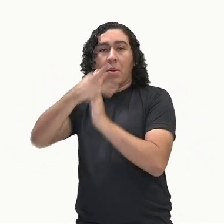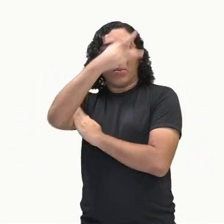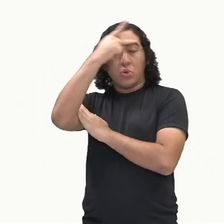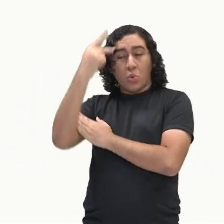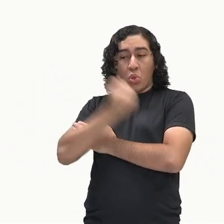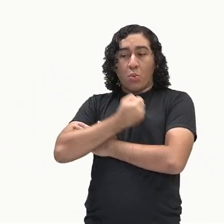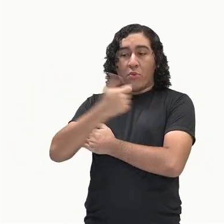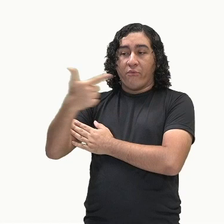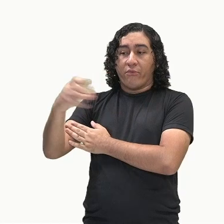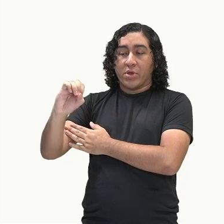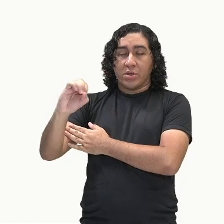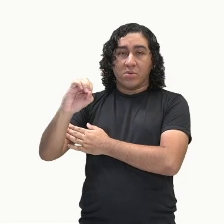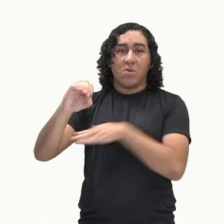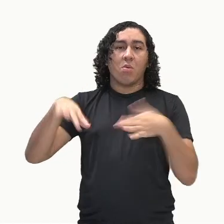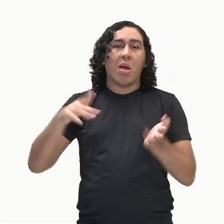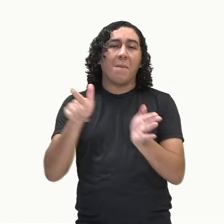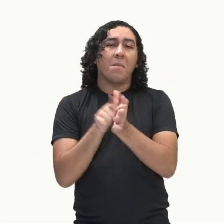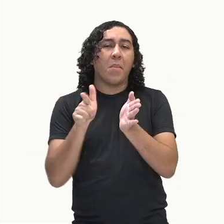A20.